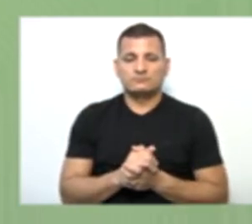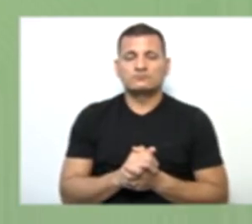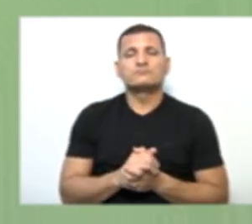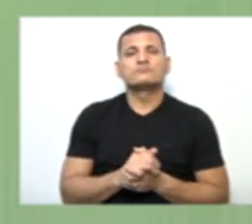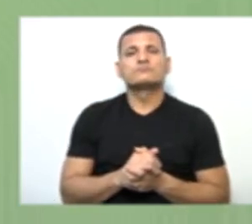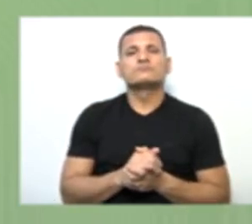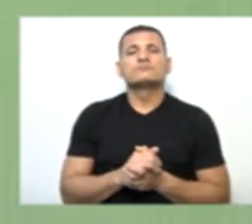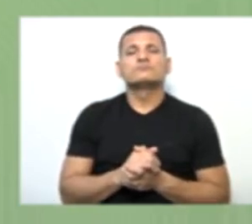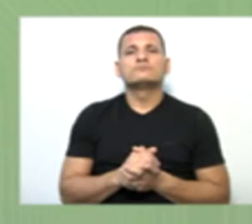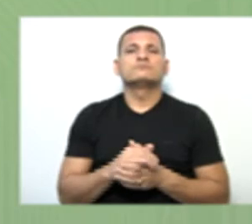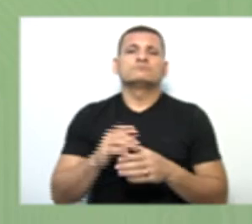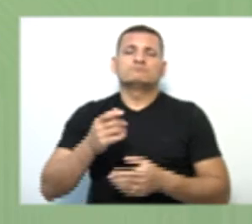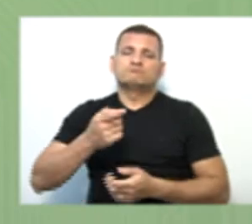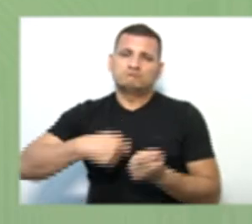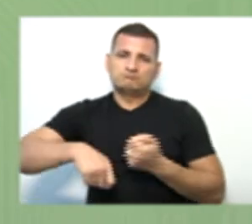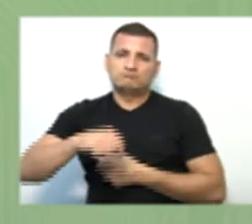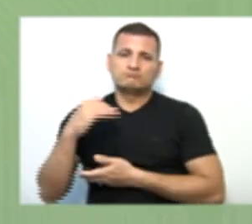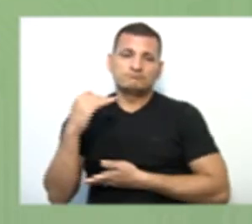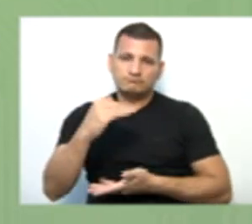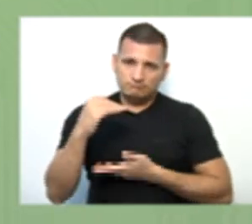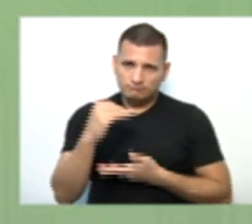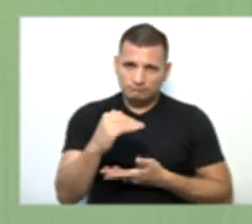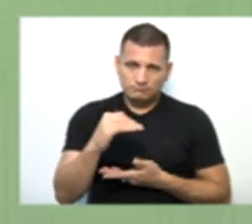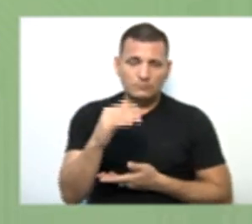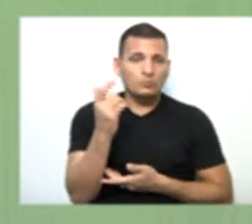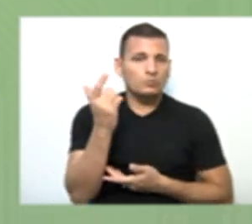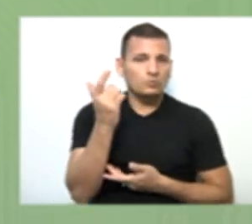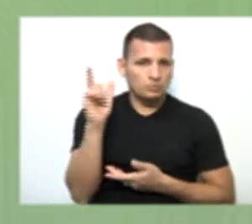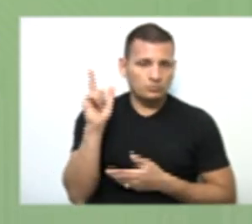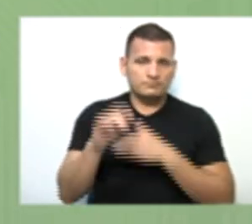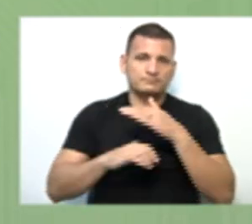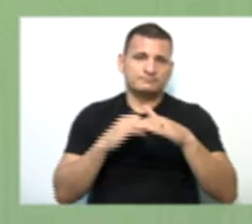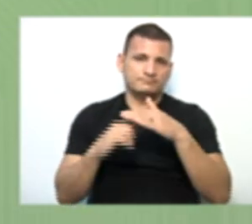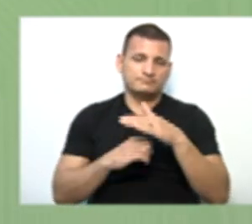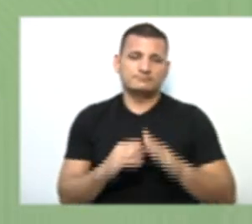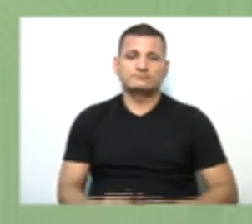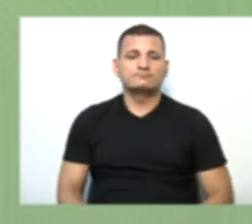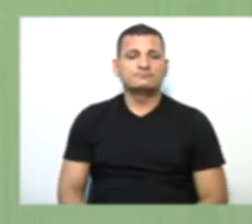e operações com terceiros.